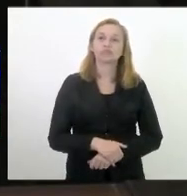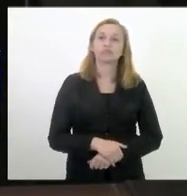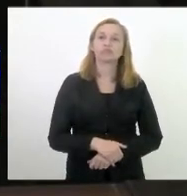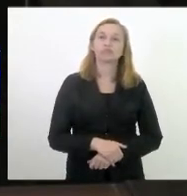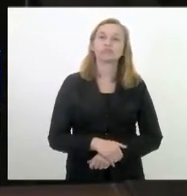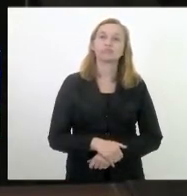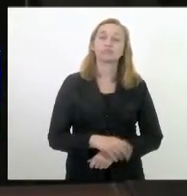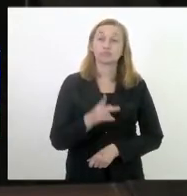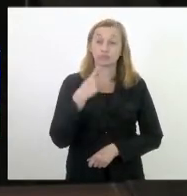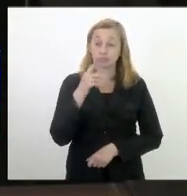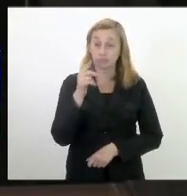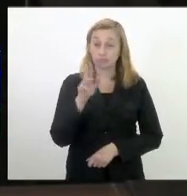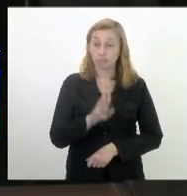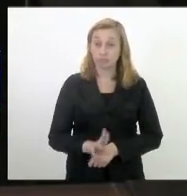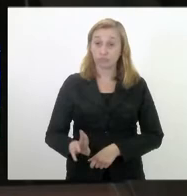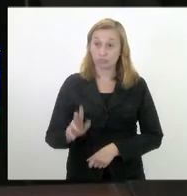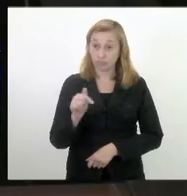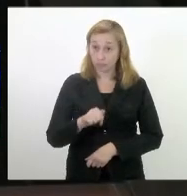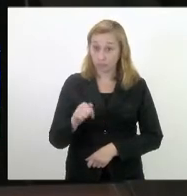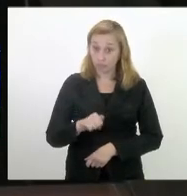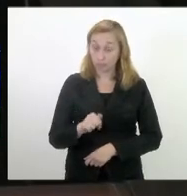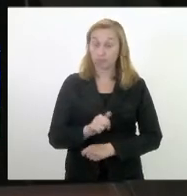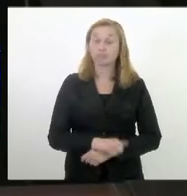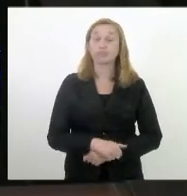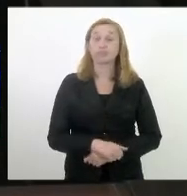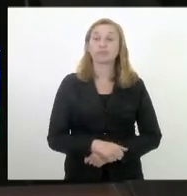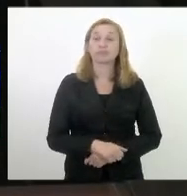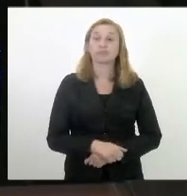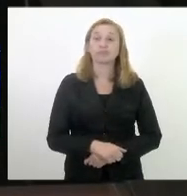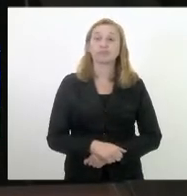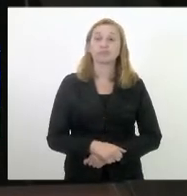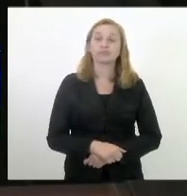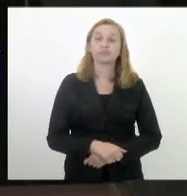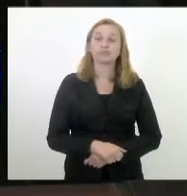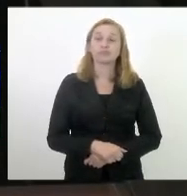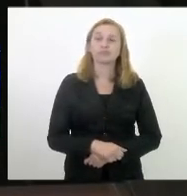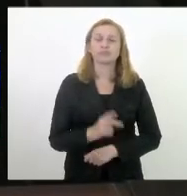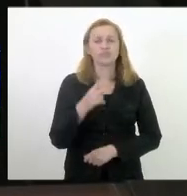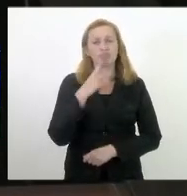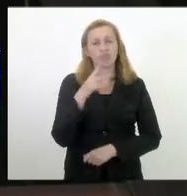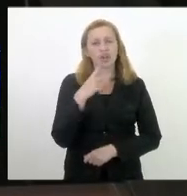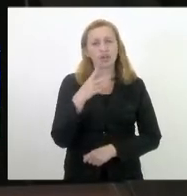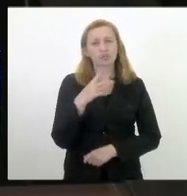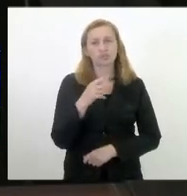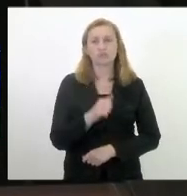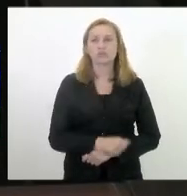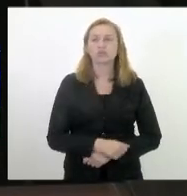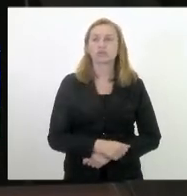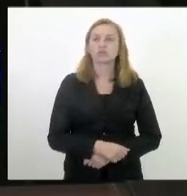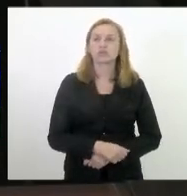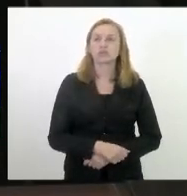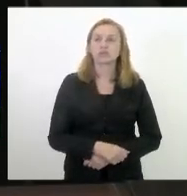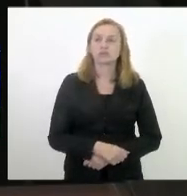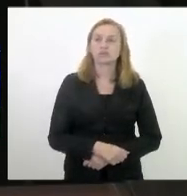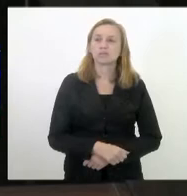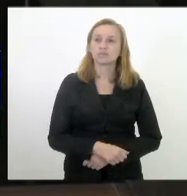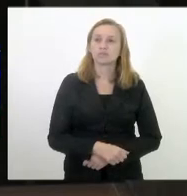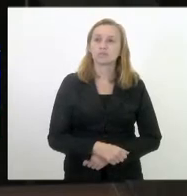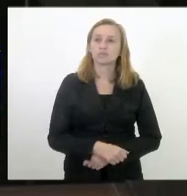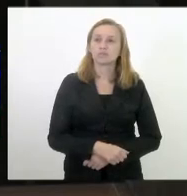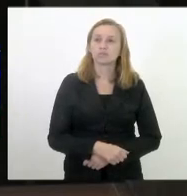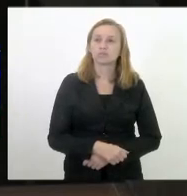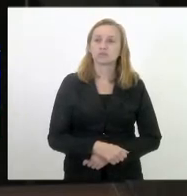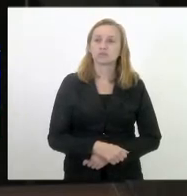fiz aqui uso da palavra, dizendo dos princípios que já